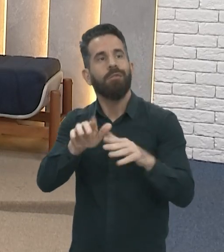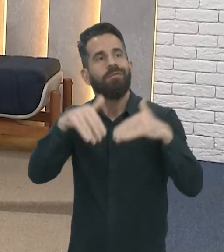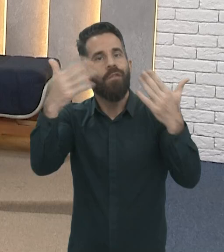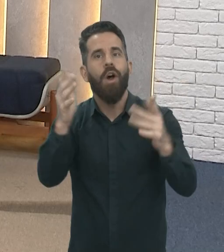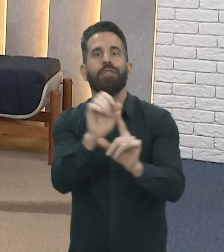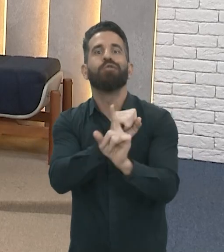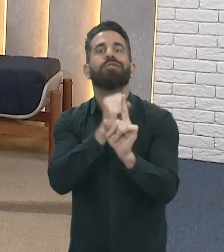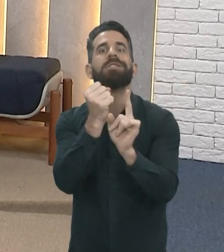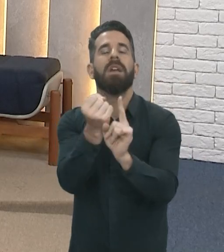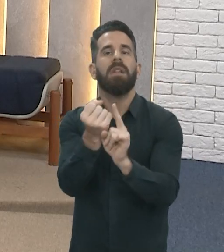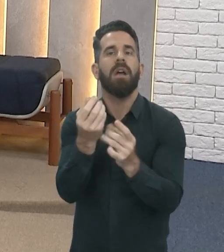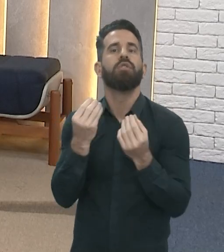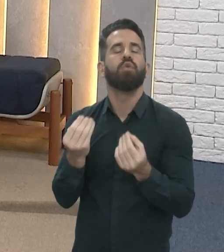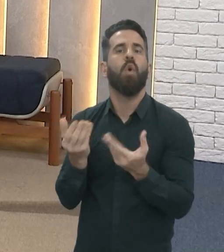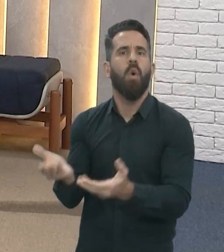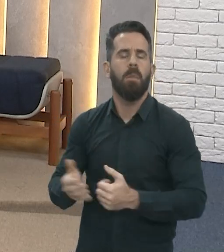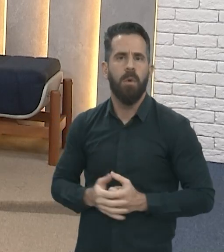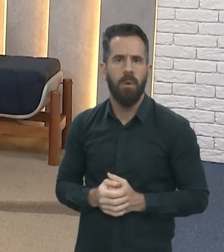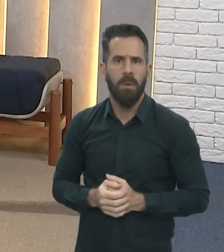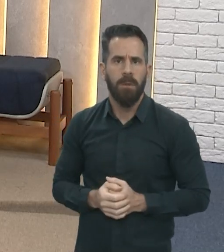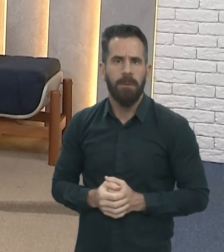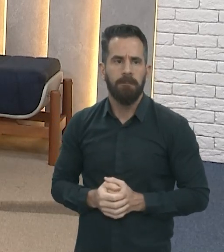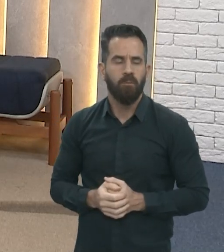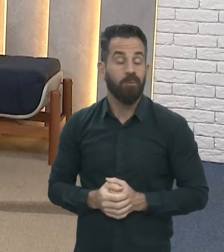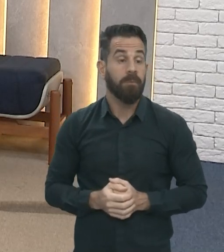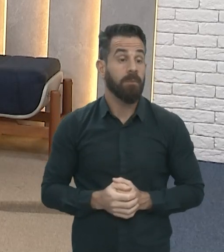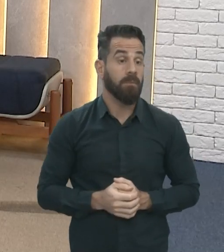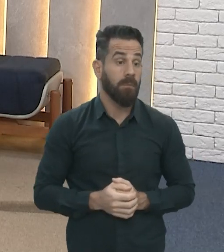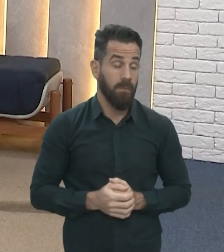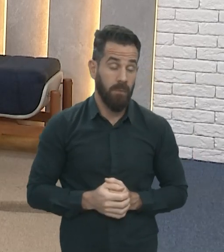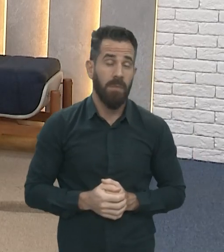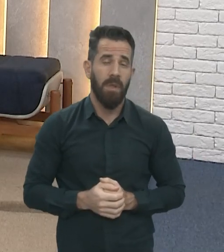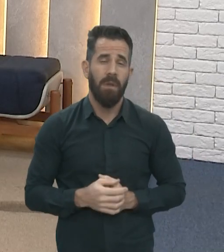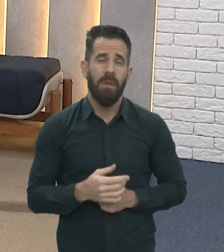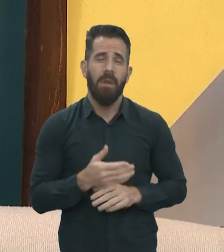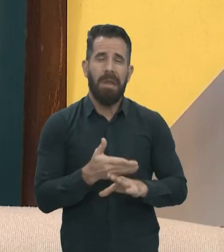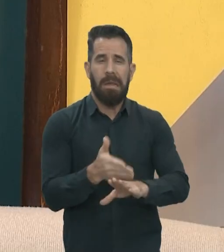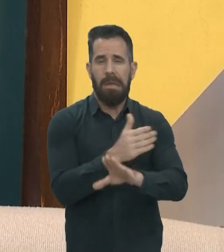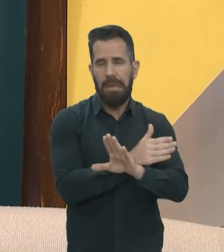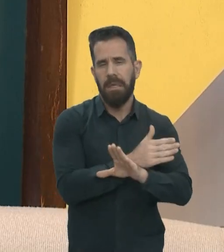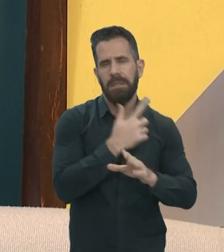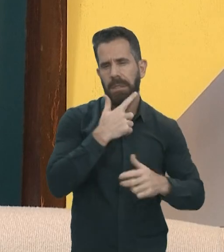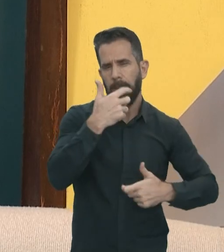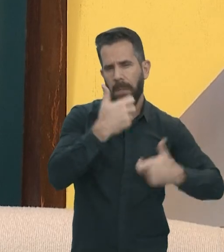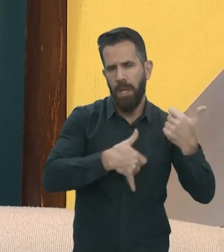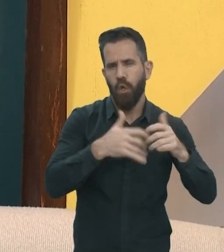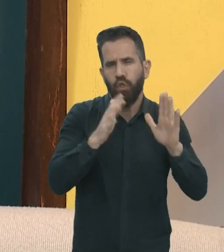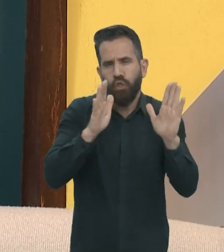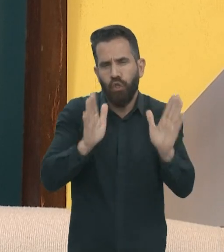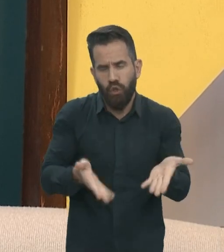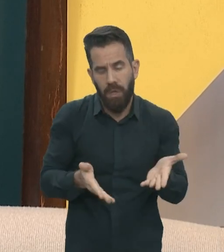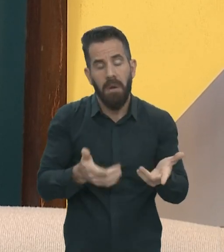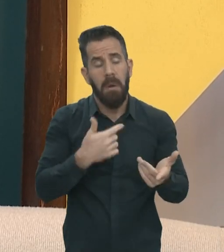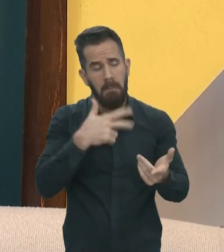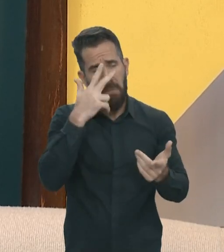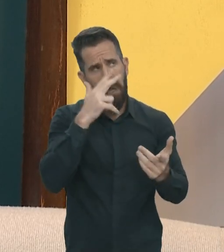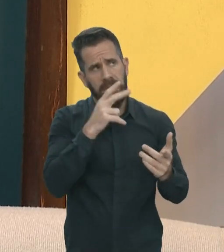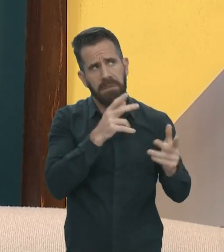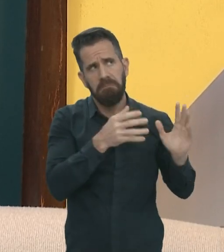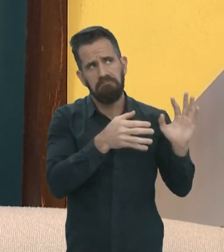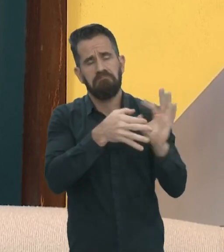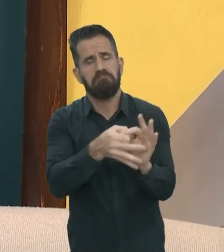muito de encontro, né, professor, com aquilo que a gente está falando aqui no ponto anterior. É possível pensar isso